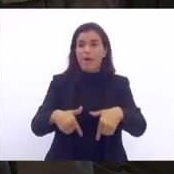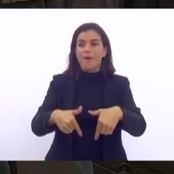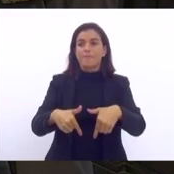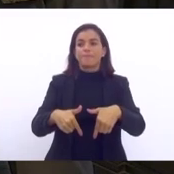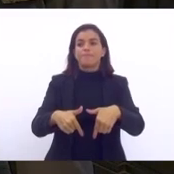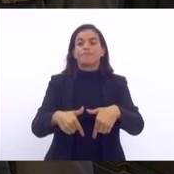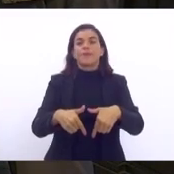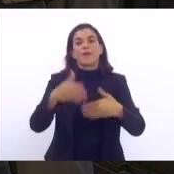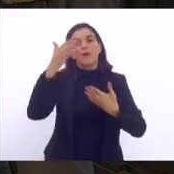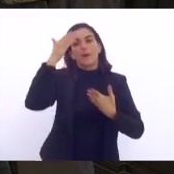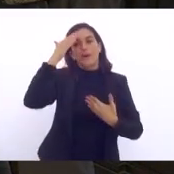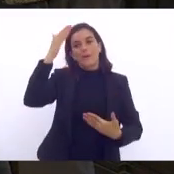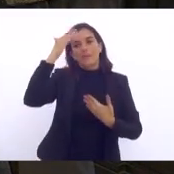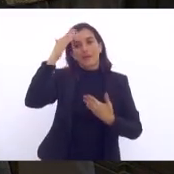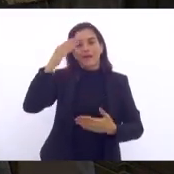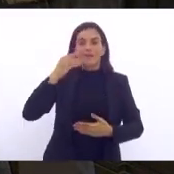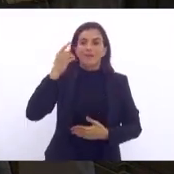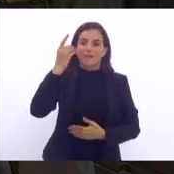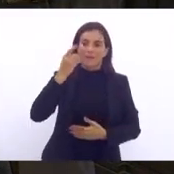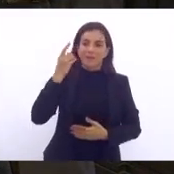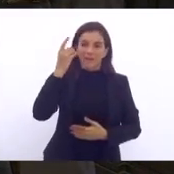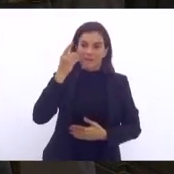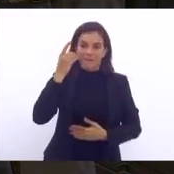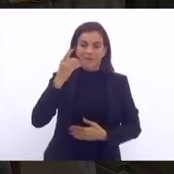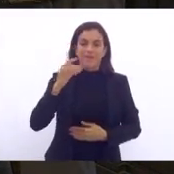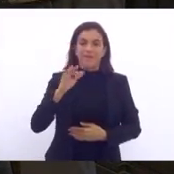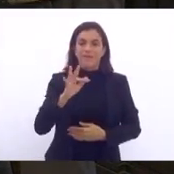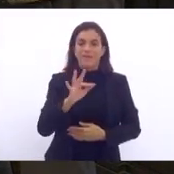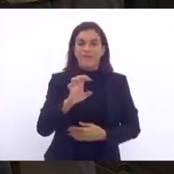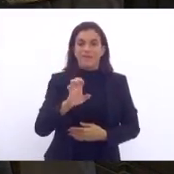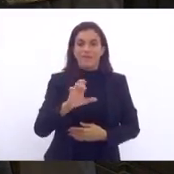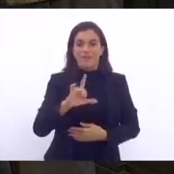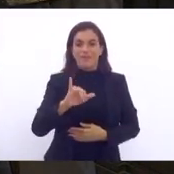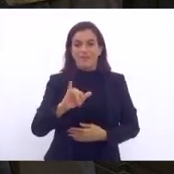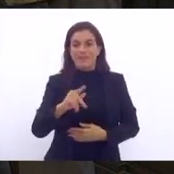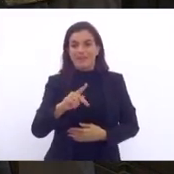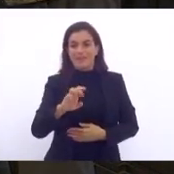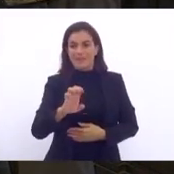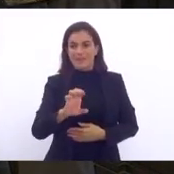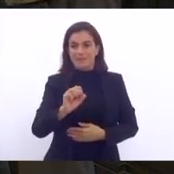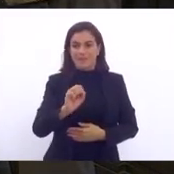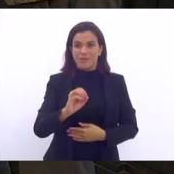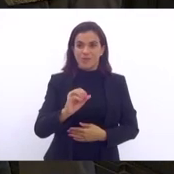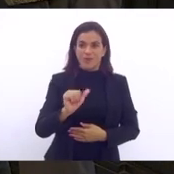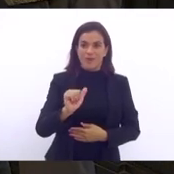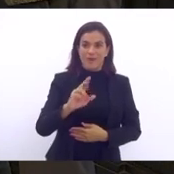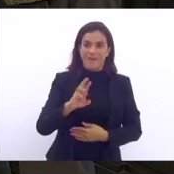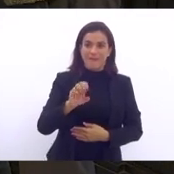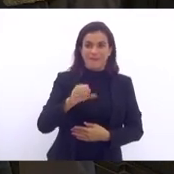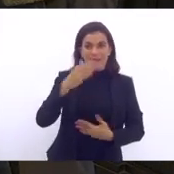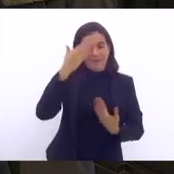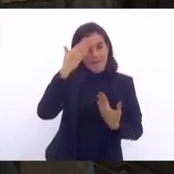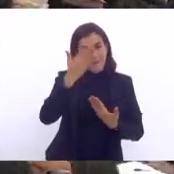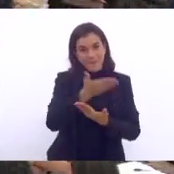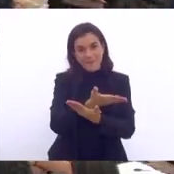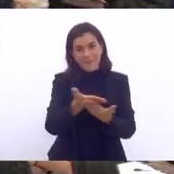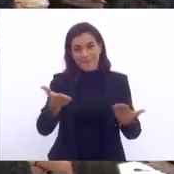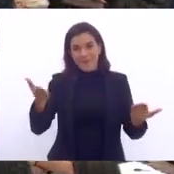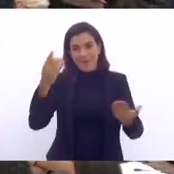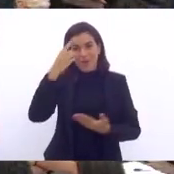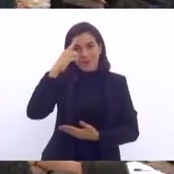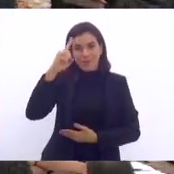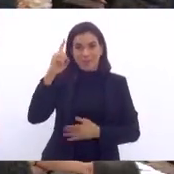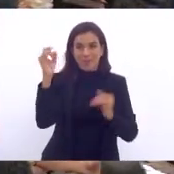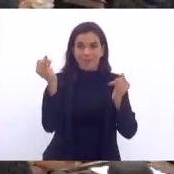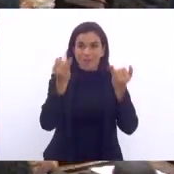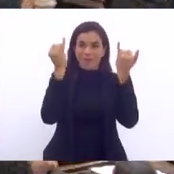deputado Felipe Soares, que deu o parecer de forma breve também. Muito obrigado a todos. É um dia muito importante para todos nós. Eu que agradeço, deputado Amorim.